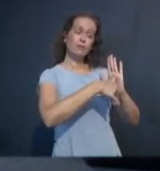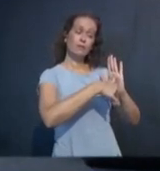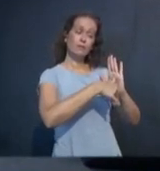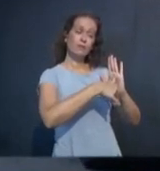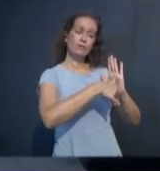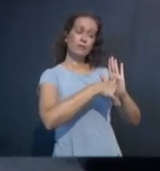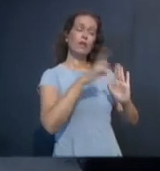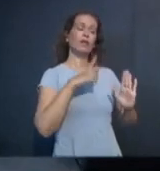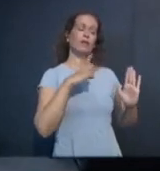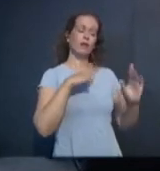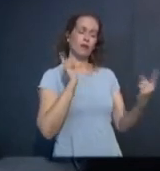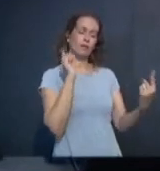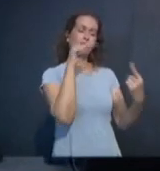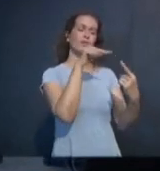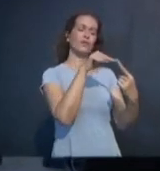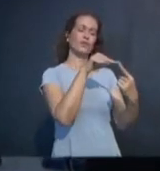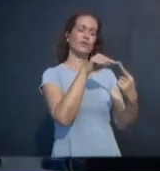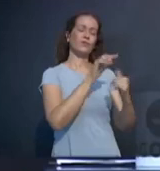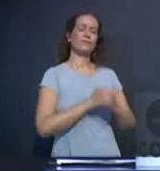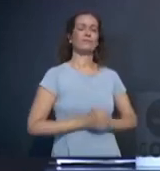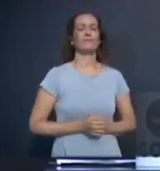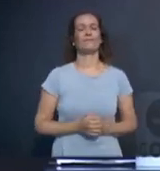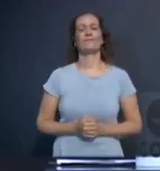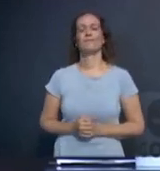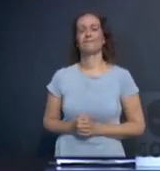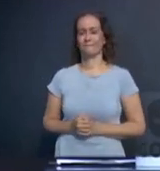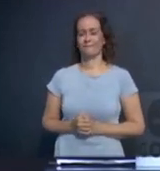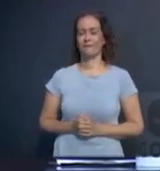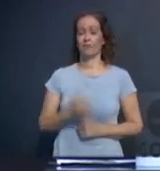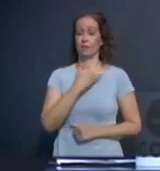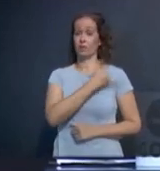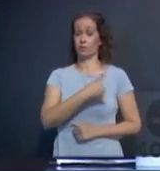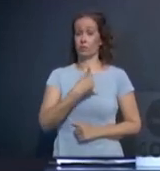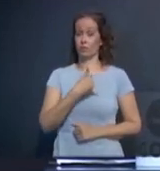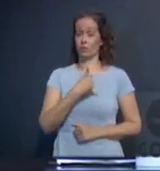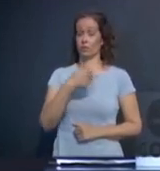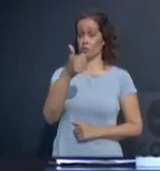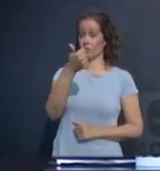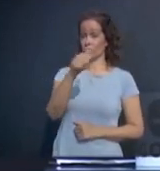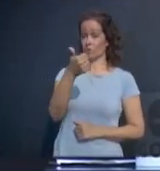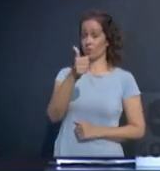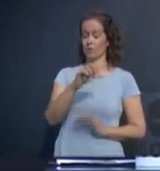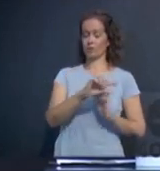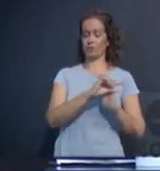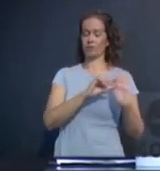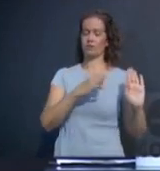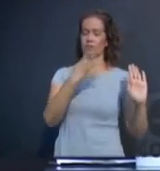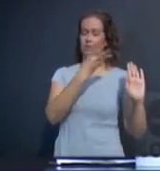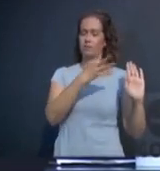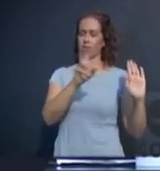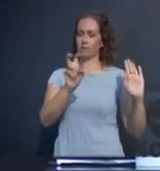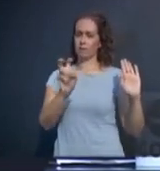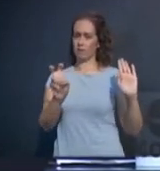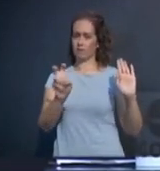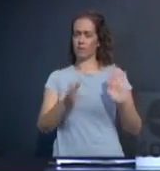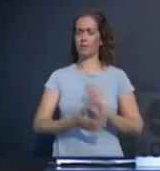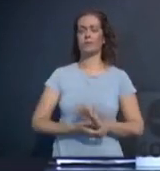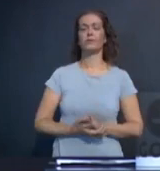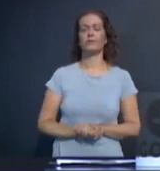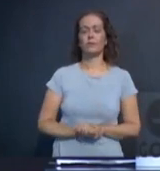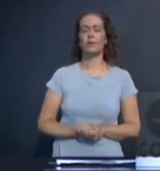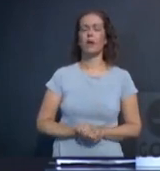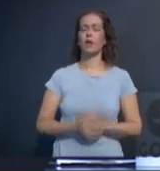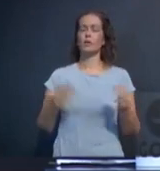tem um propósito." Em João 11, 45, muitos, pois, entre os judeus que tinham